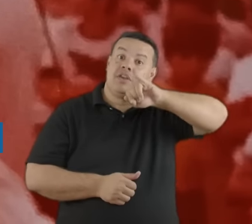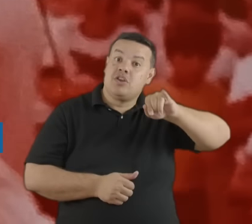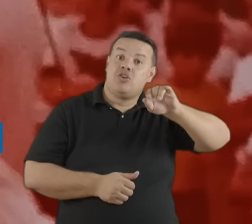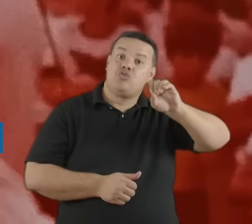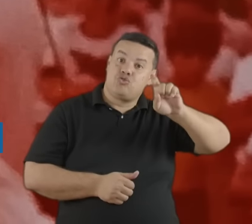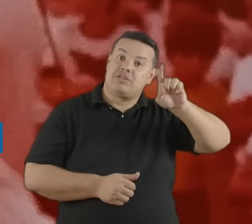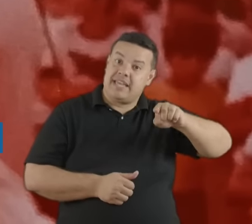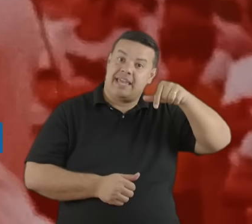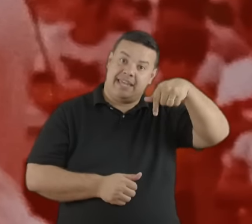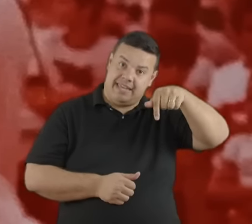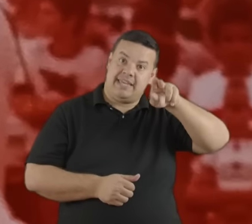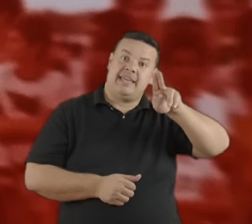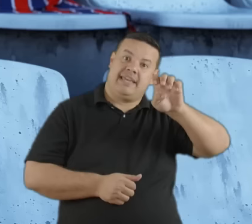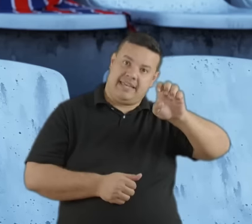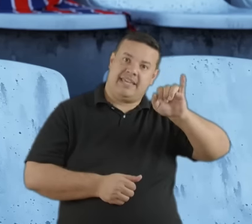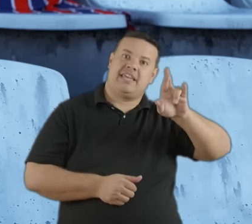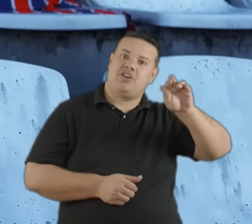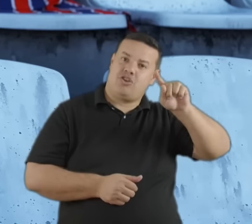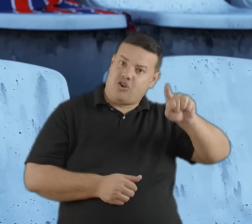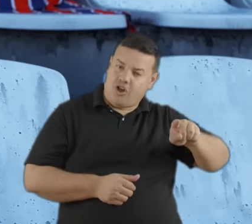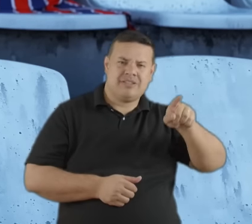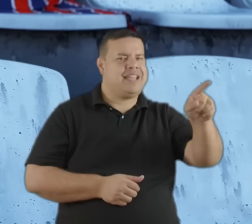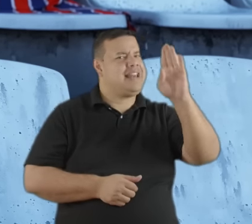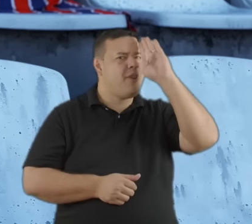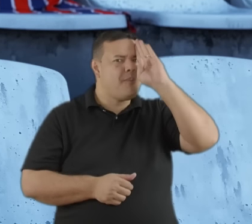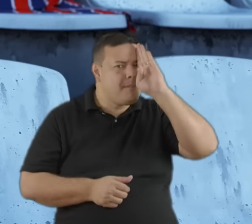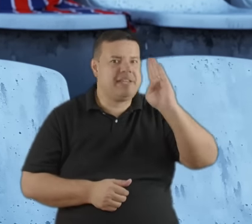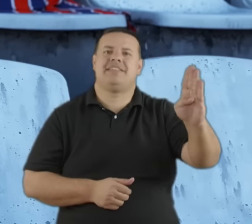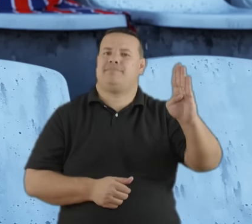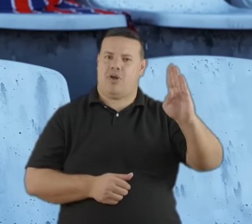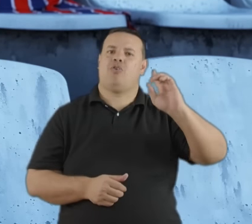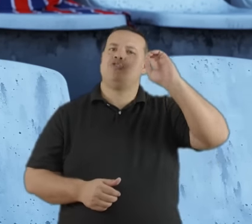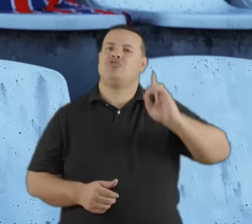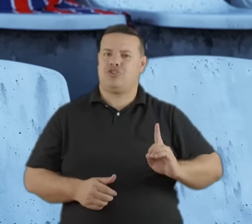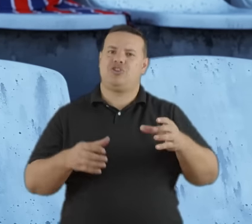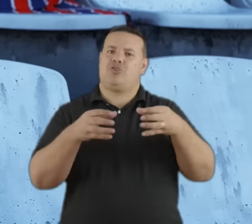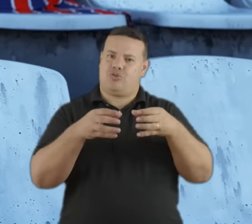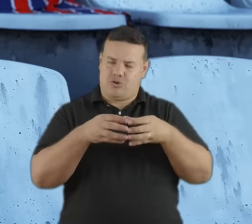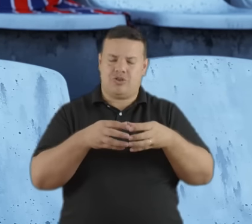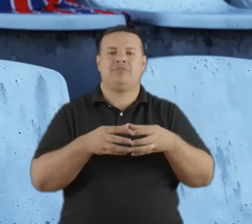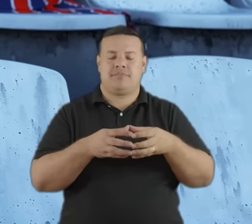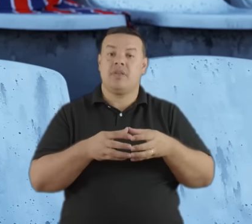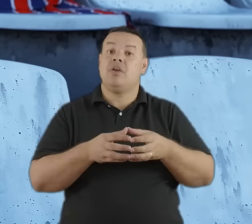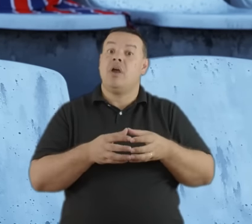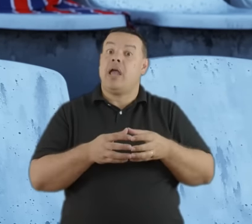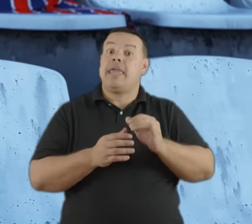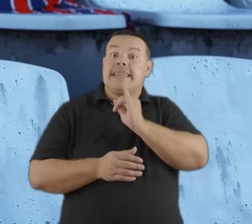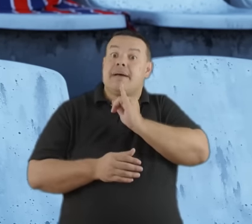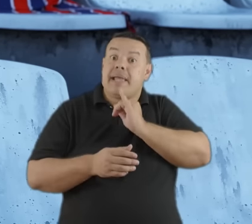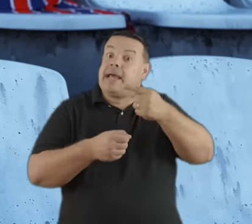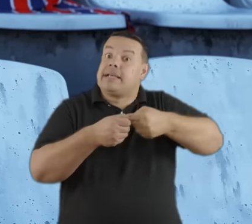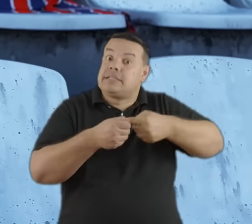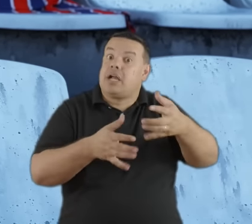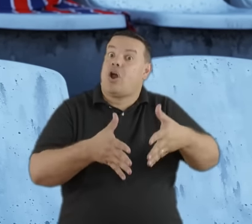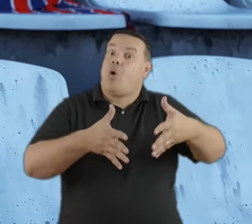a sua figura central. Hoje, Itabaiana, assim, eu tenho como um crescimento por causa